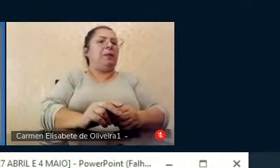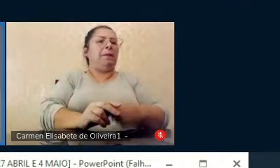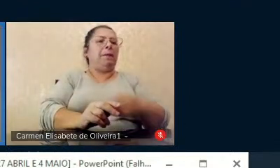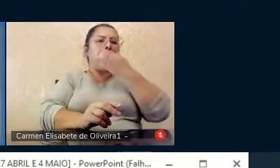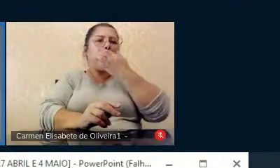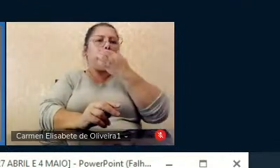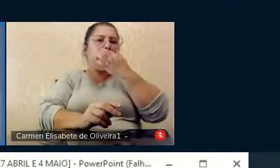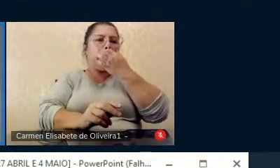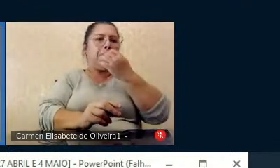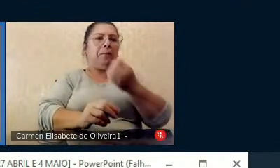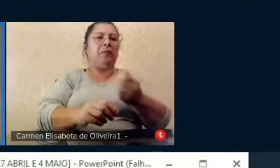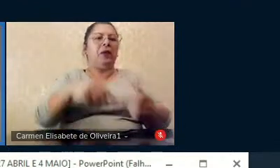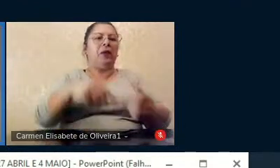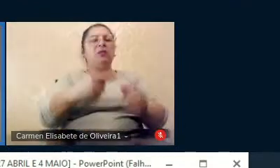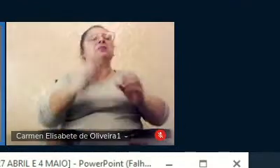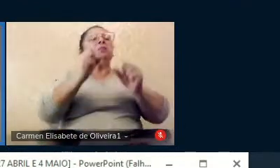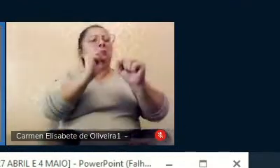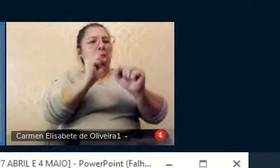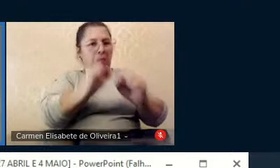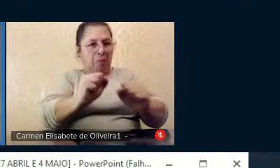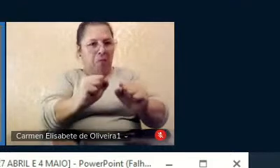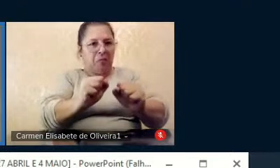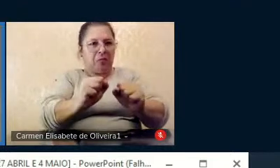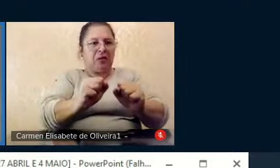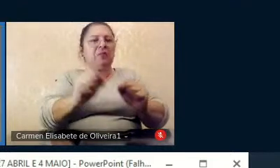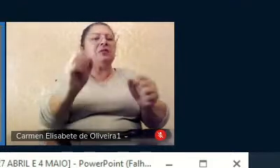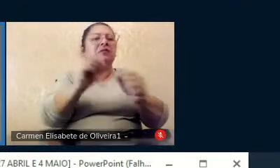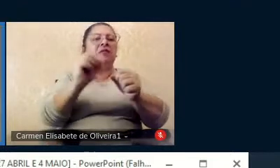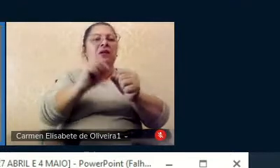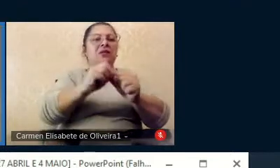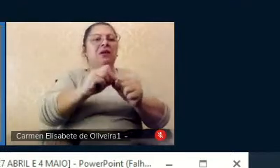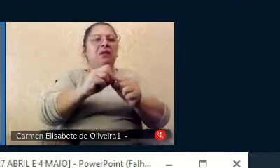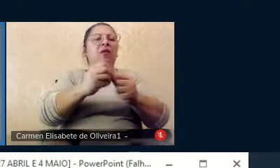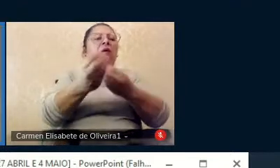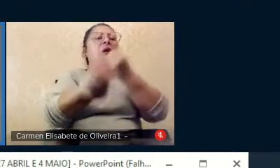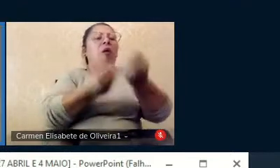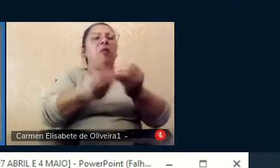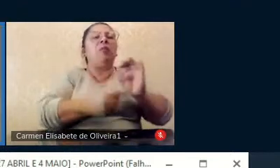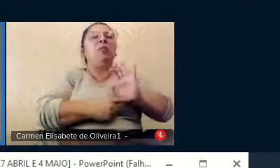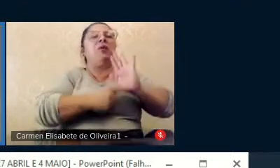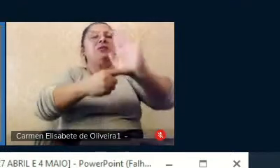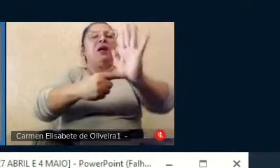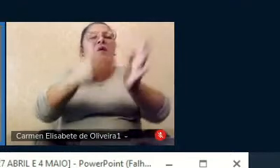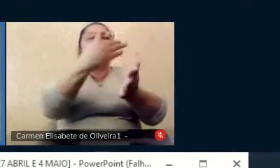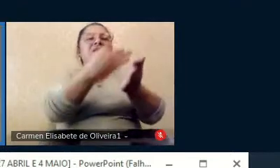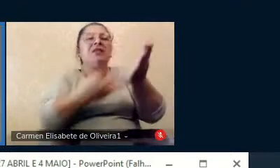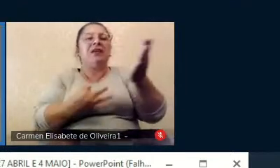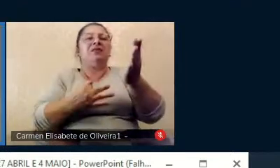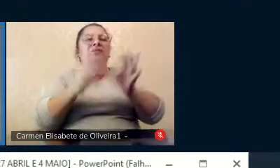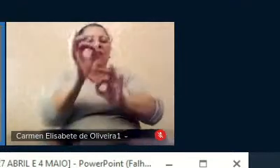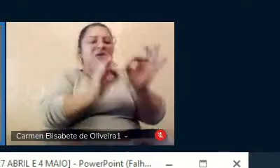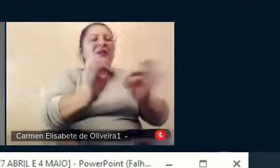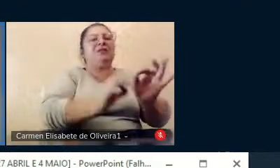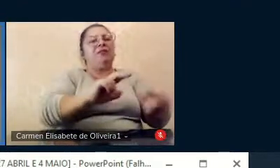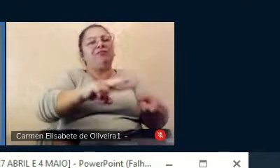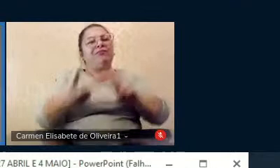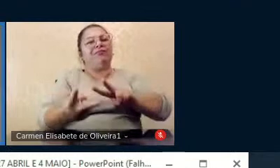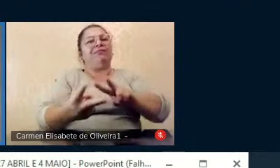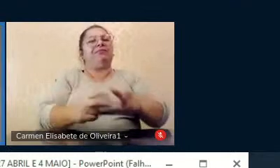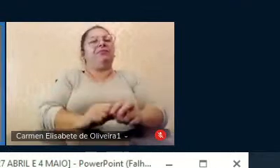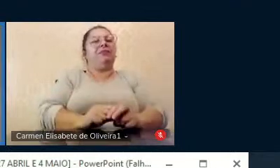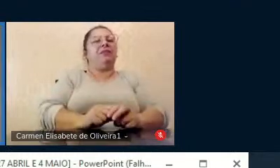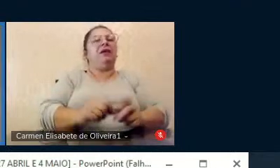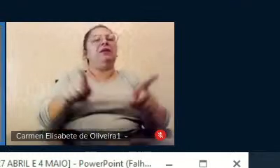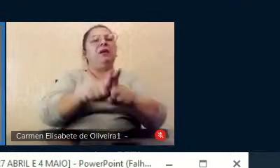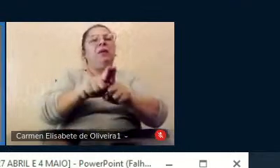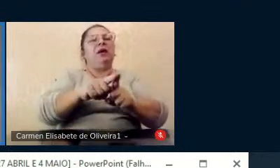que nos permite, né, fazer a transcrição do texto para Signwriting. Vamos ver